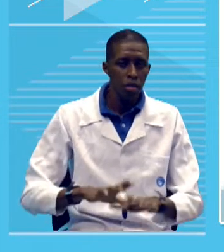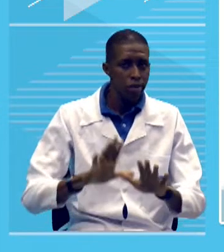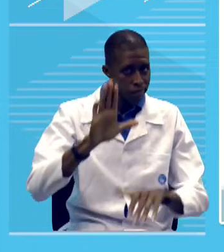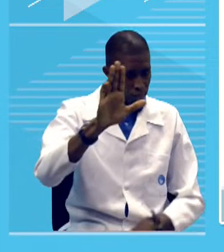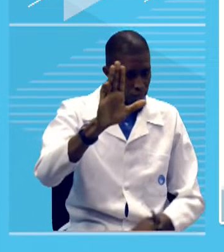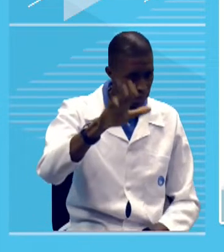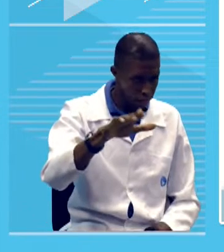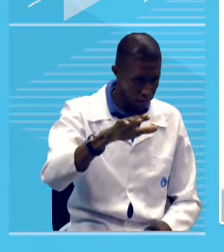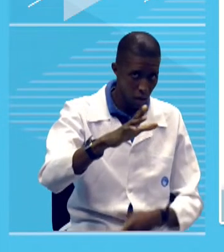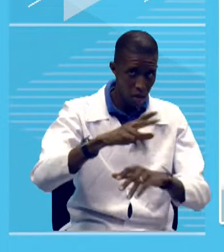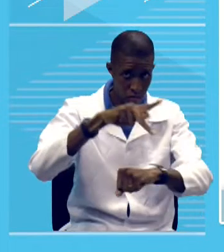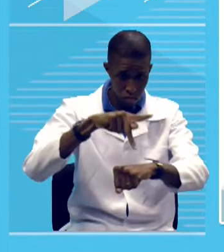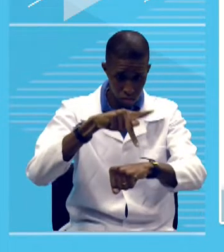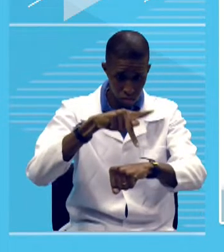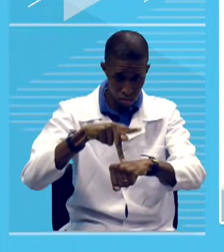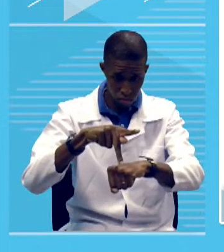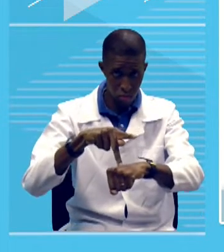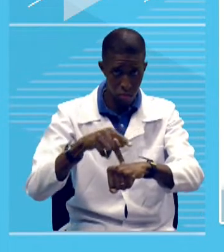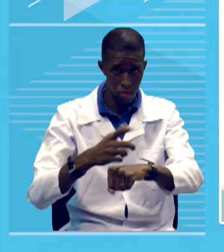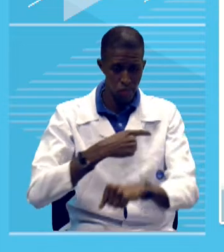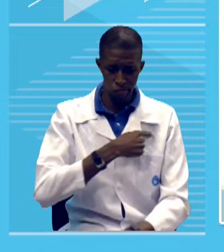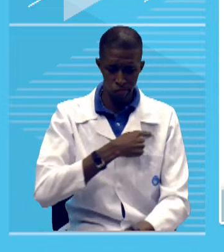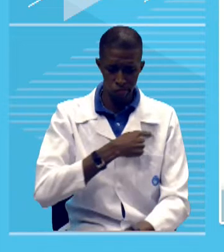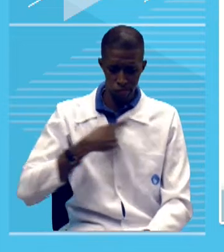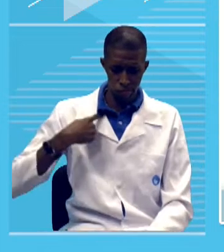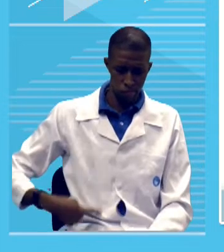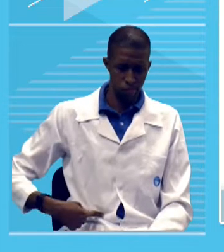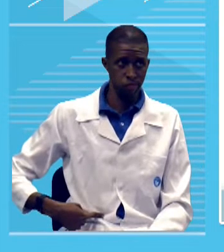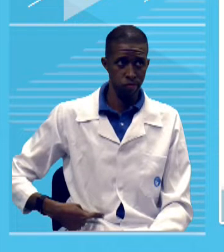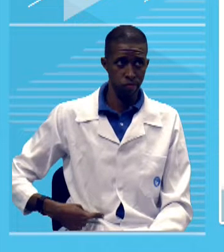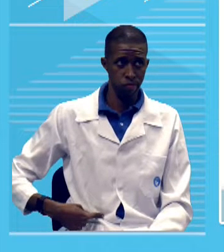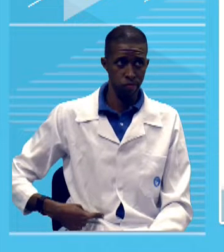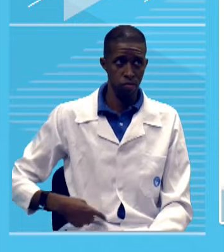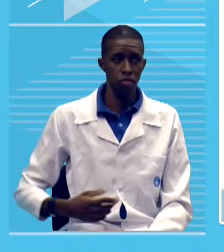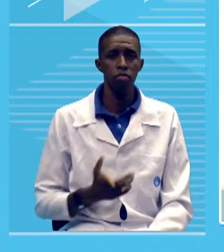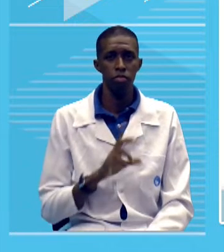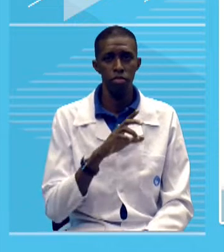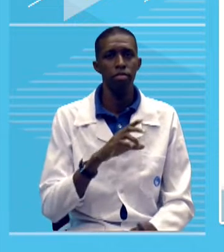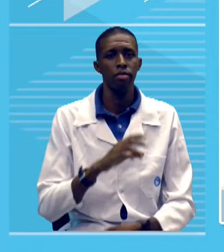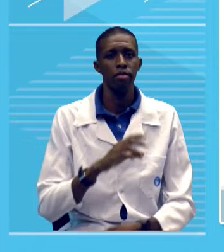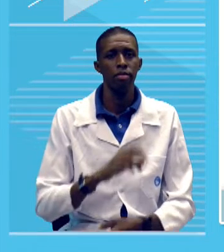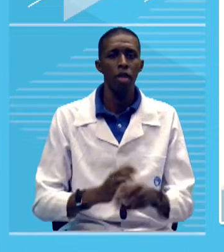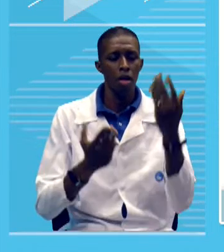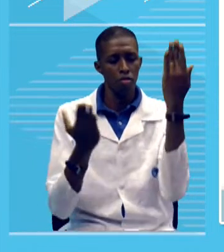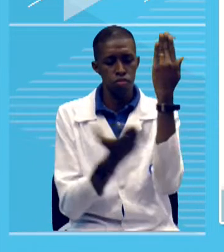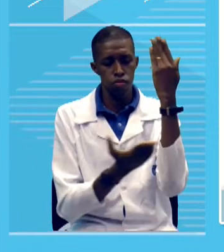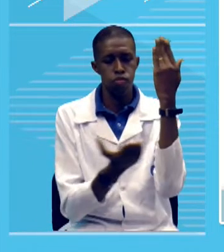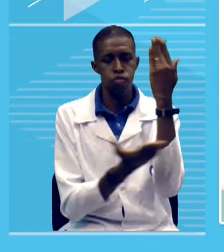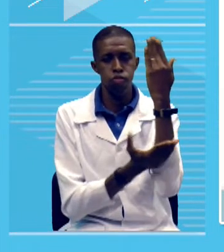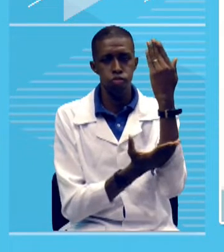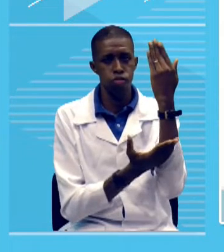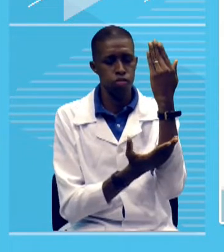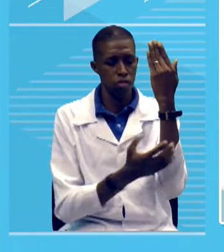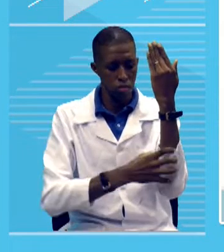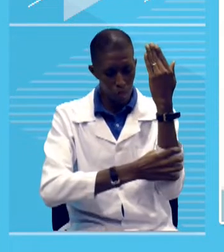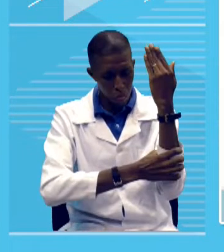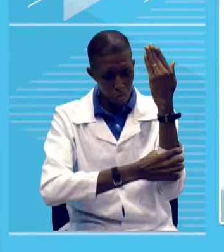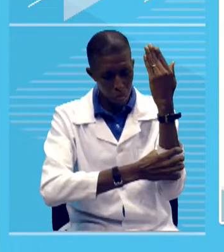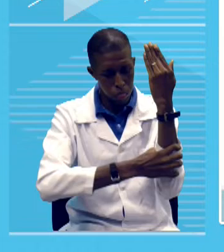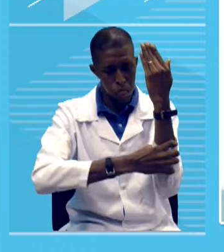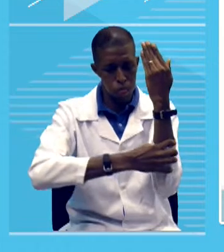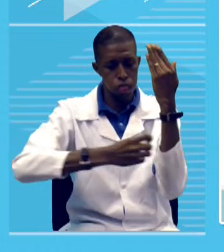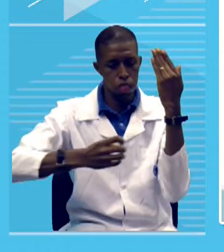o item cenários que se não abrirem a ter os olhos ser à tarde Oi e esse programa